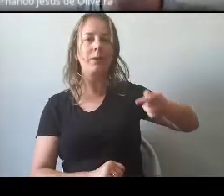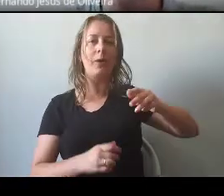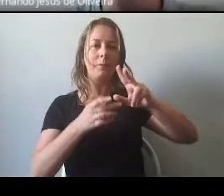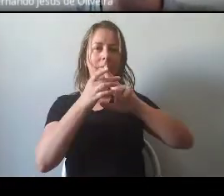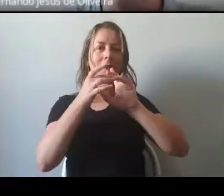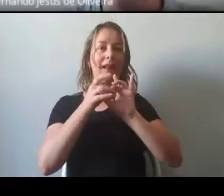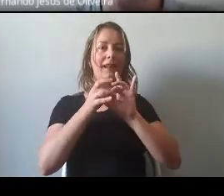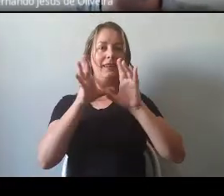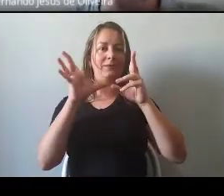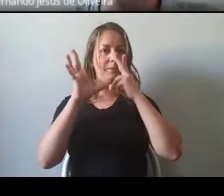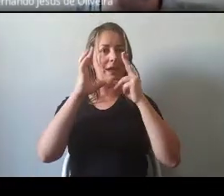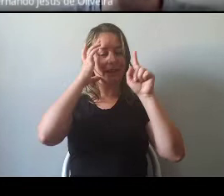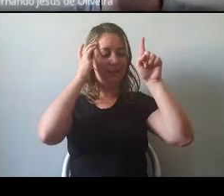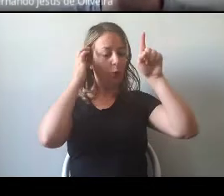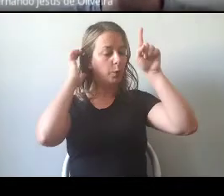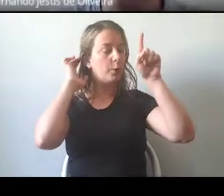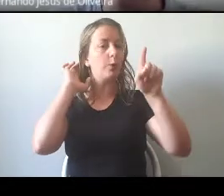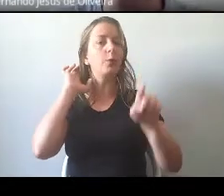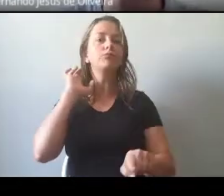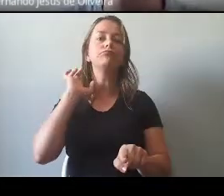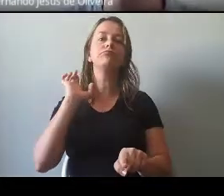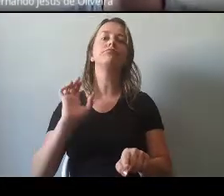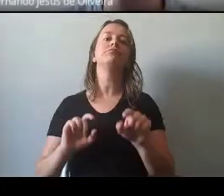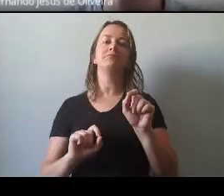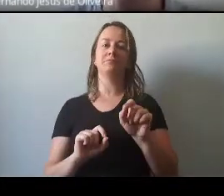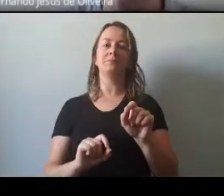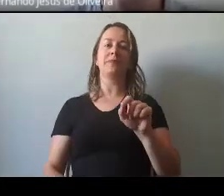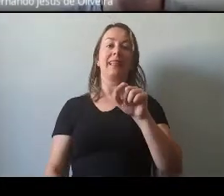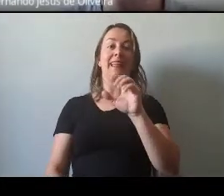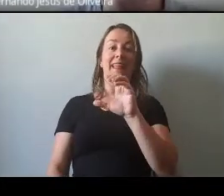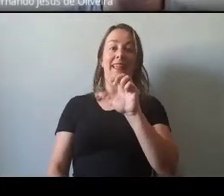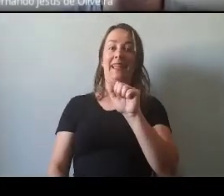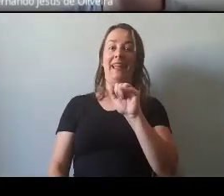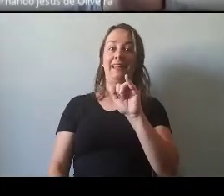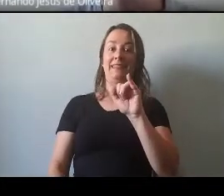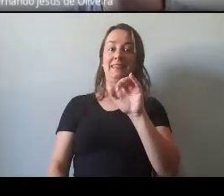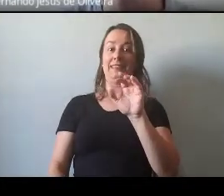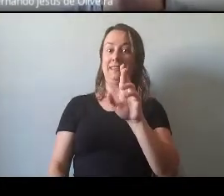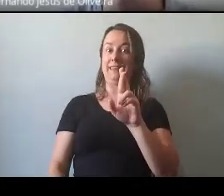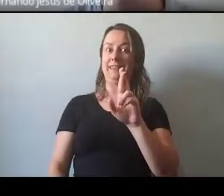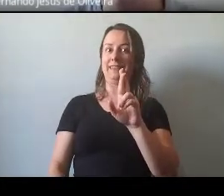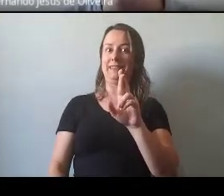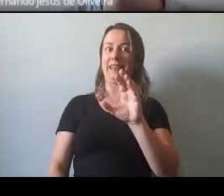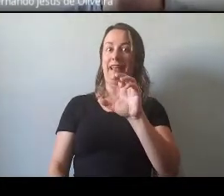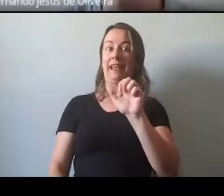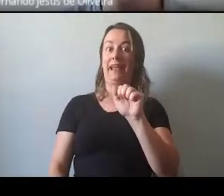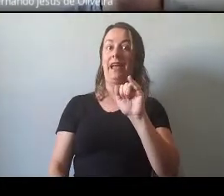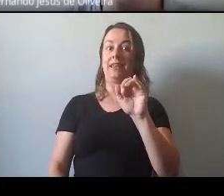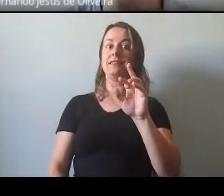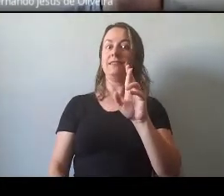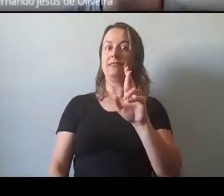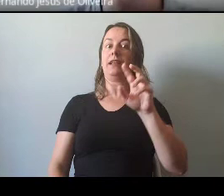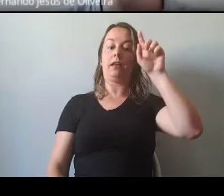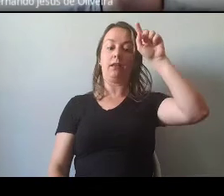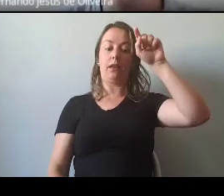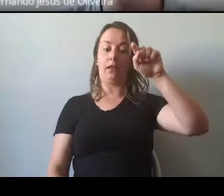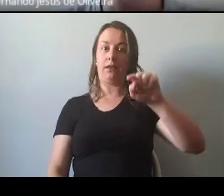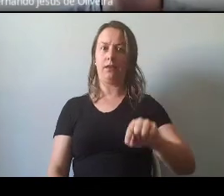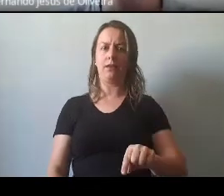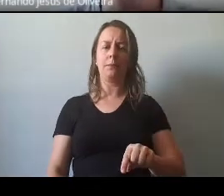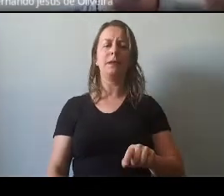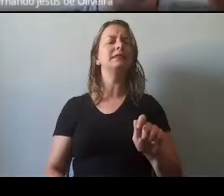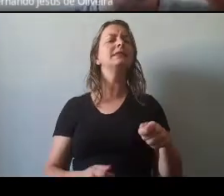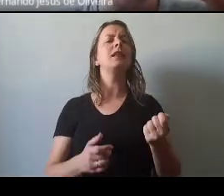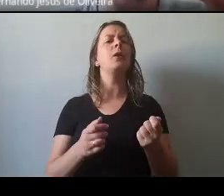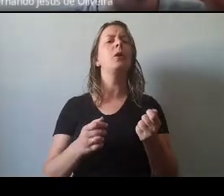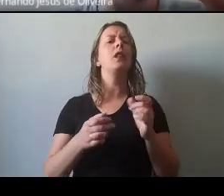livre? Queda livre é um momento de descer, né, de cair, né, cair para baixo, como diz o outro, né?